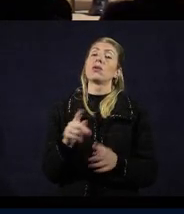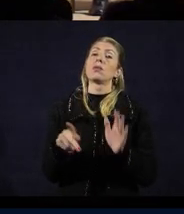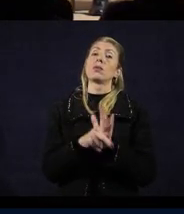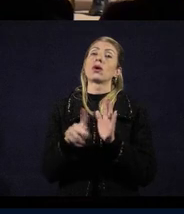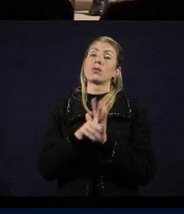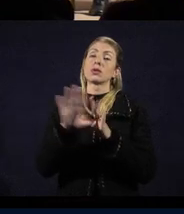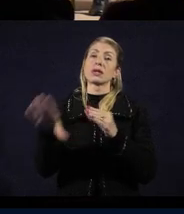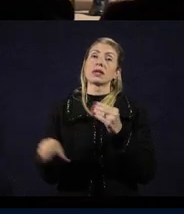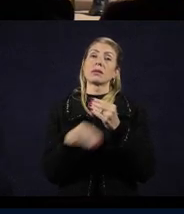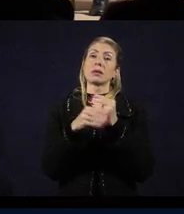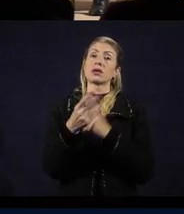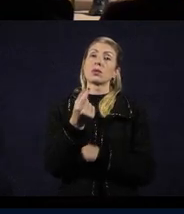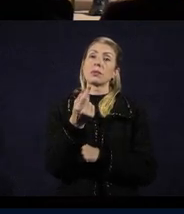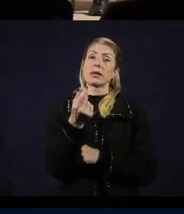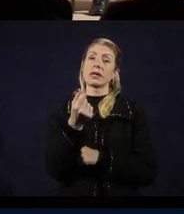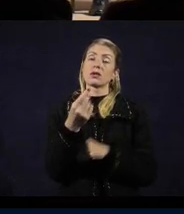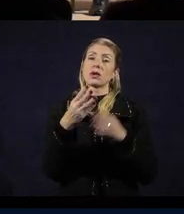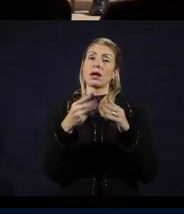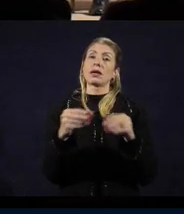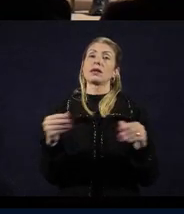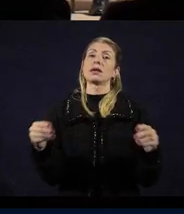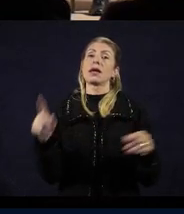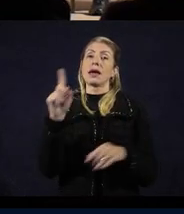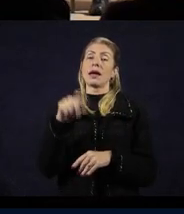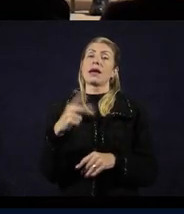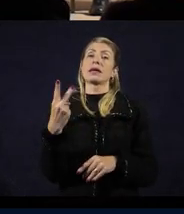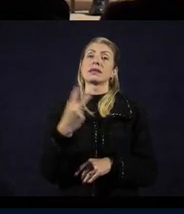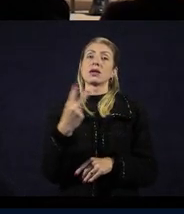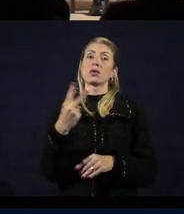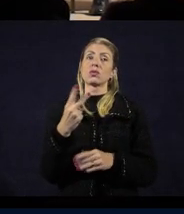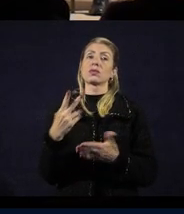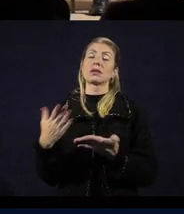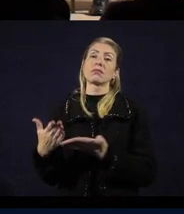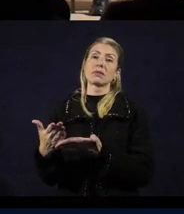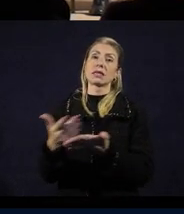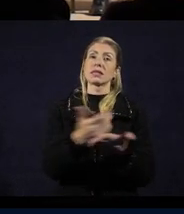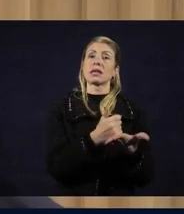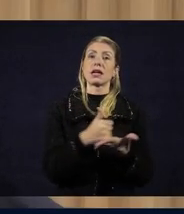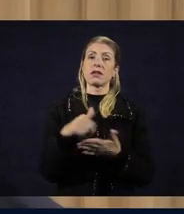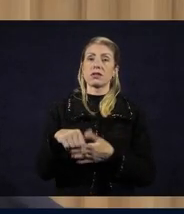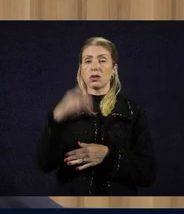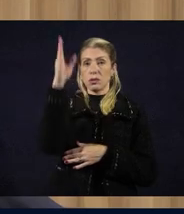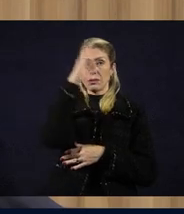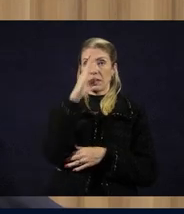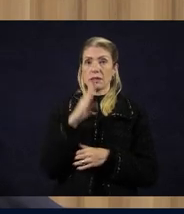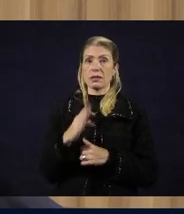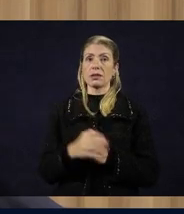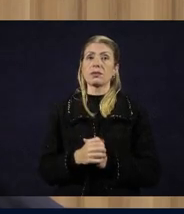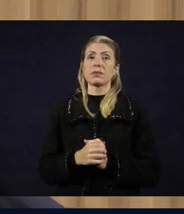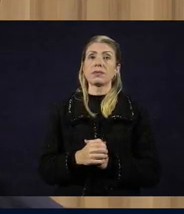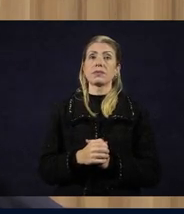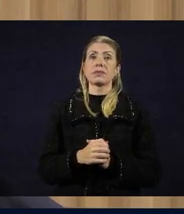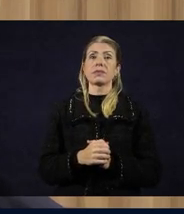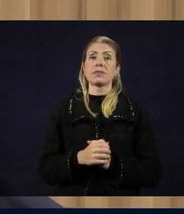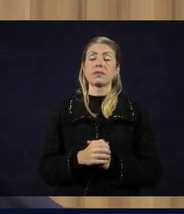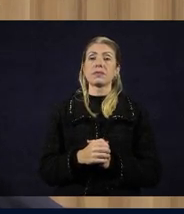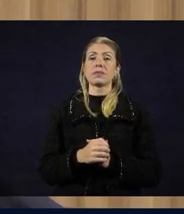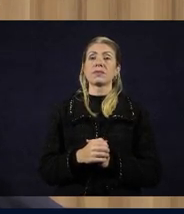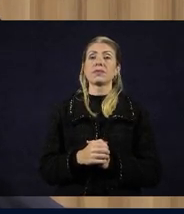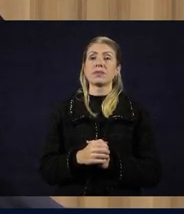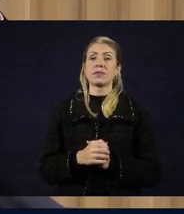de terra foi a segunda Safra no Brasil nós eu tô falando aqui